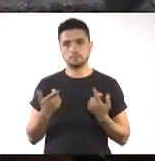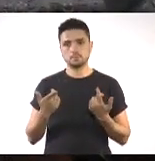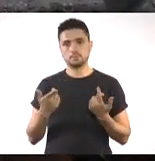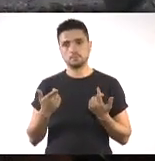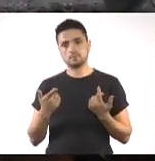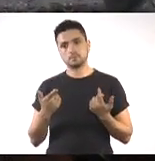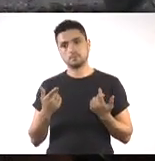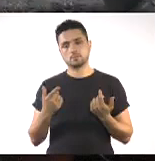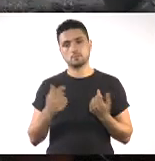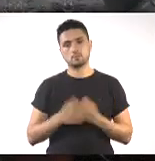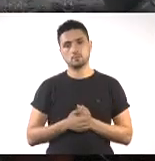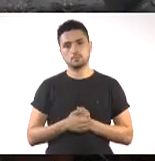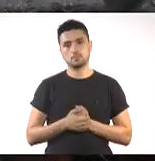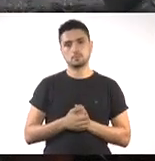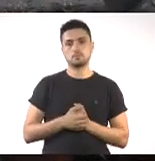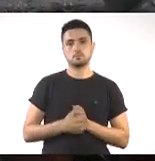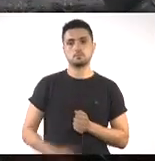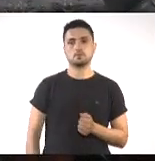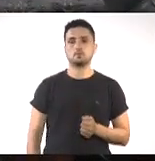fazendo